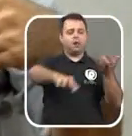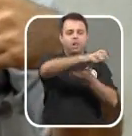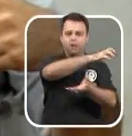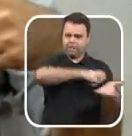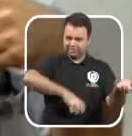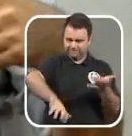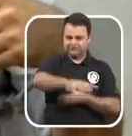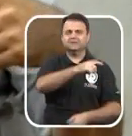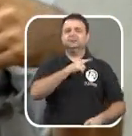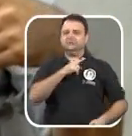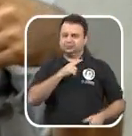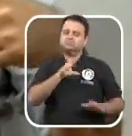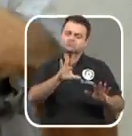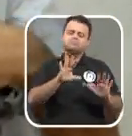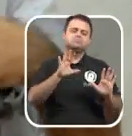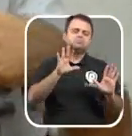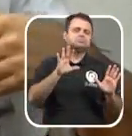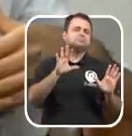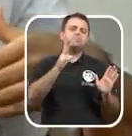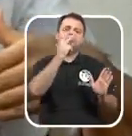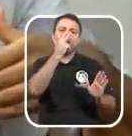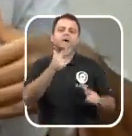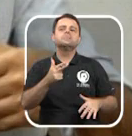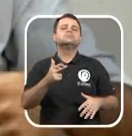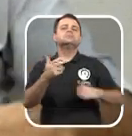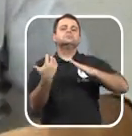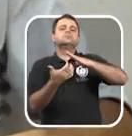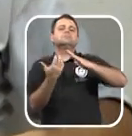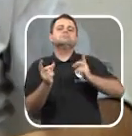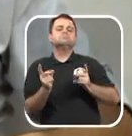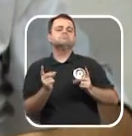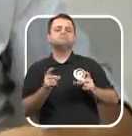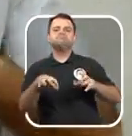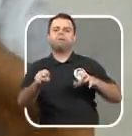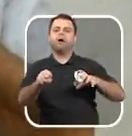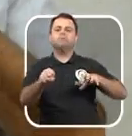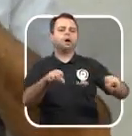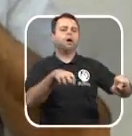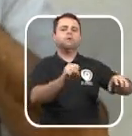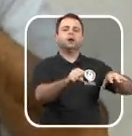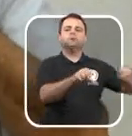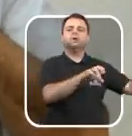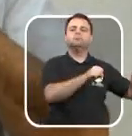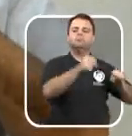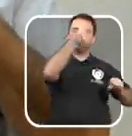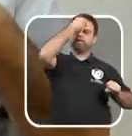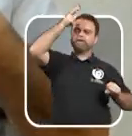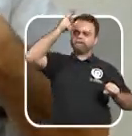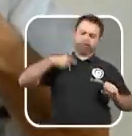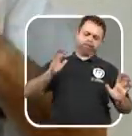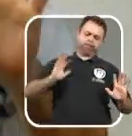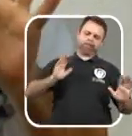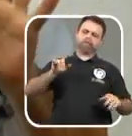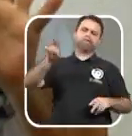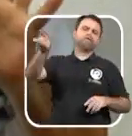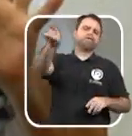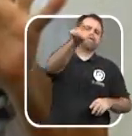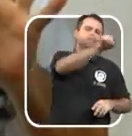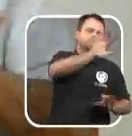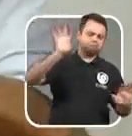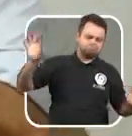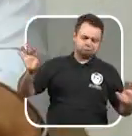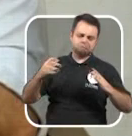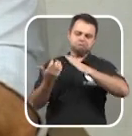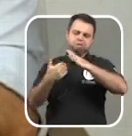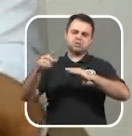Existe um processo de privatização da saúde em Rio Preto, de entrega, de colocar na responsabilidade de terceiro aquilo que é seu. Um deles é a folha de pagamento,